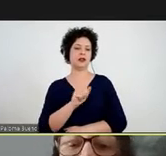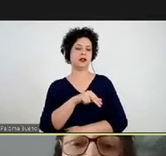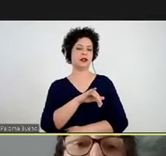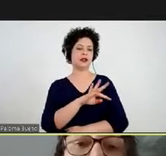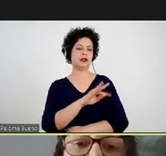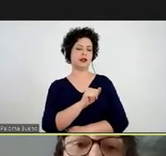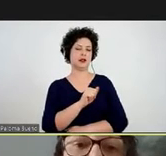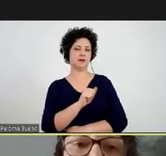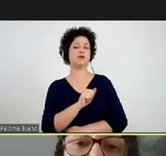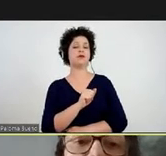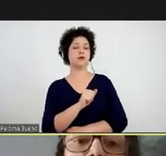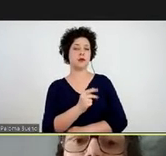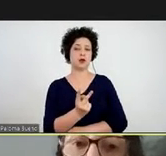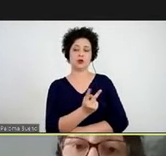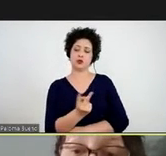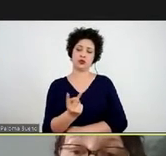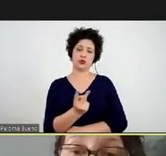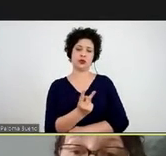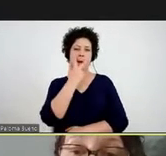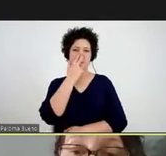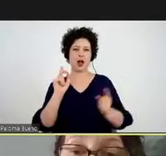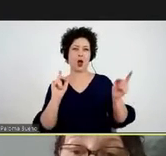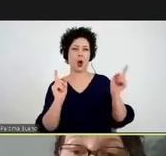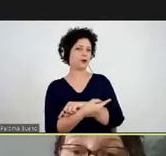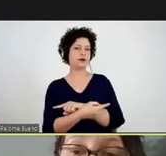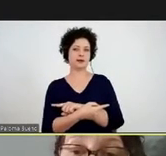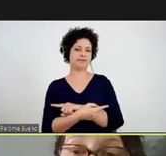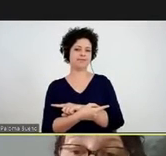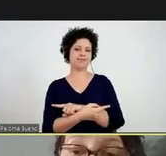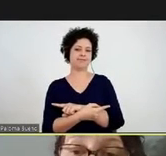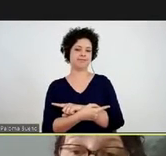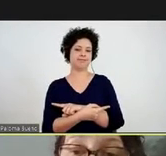são aparentemente opostas, diametralmente.